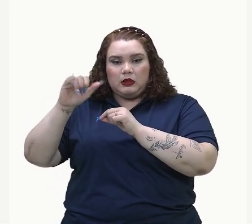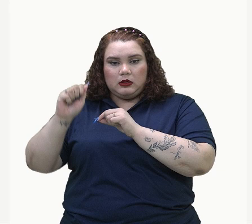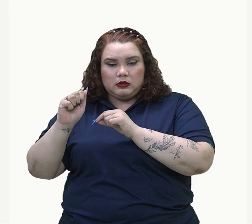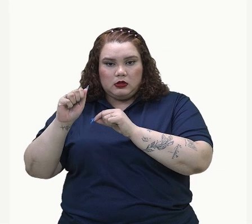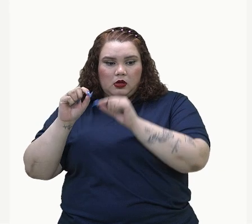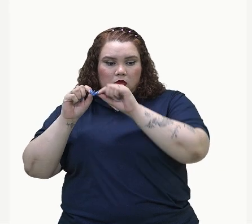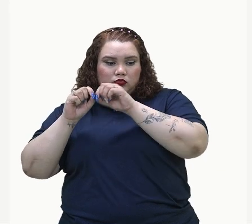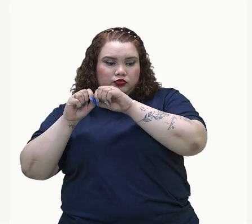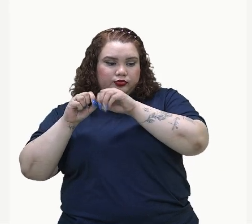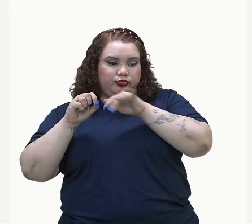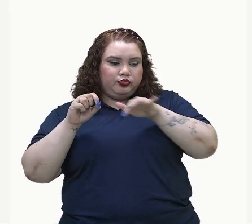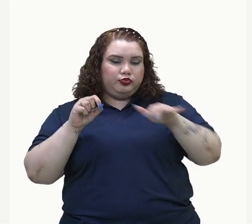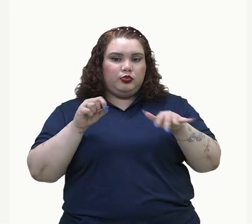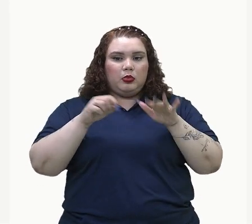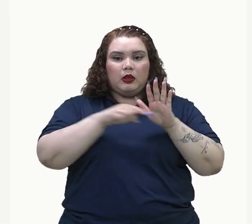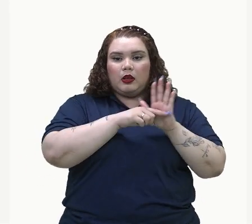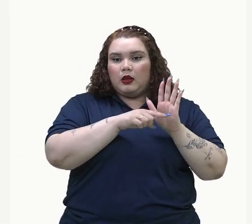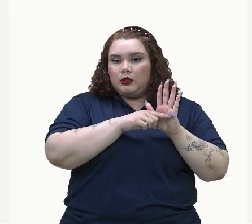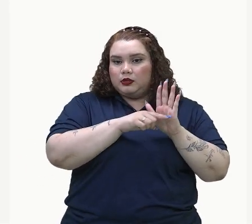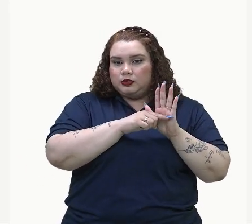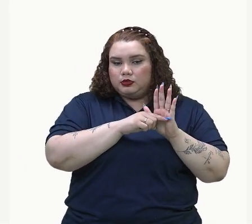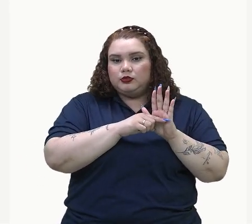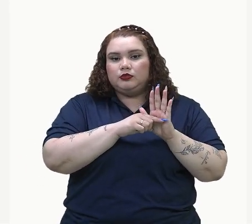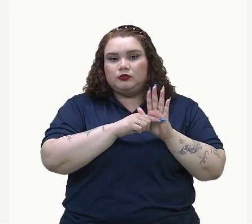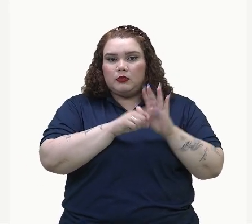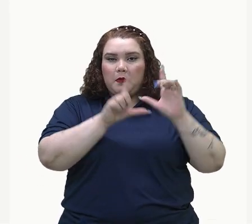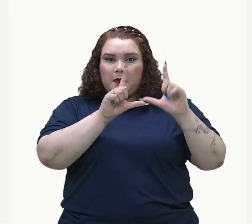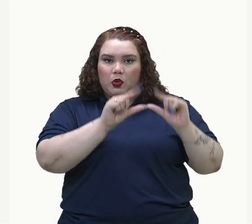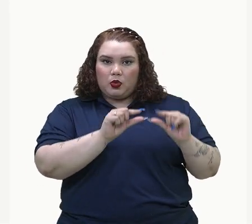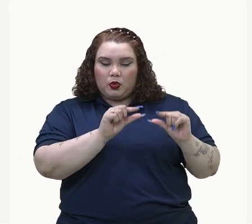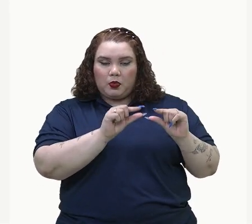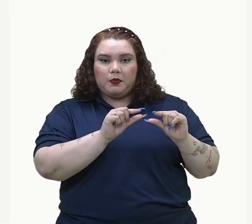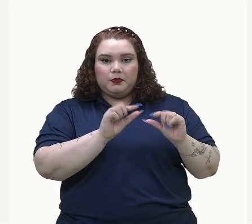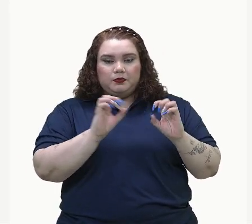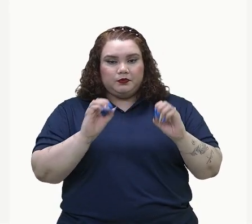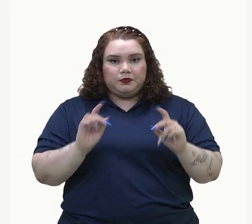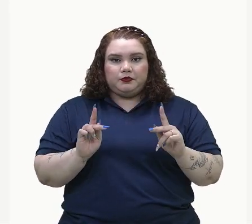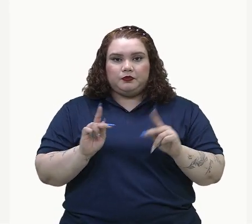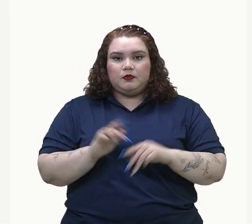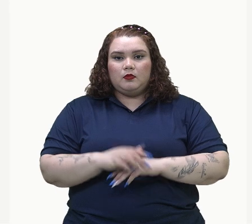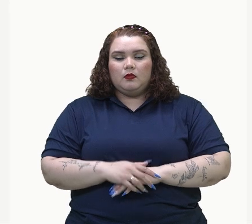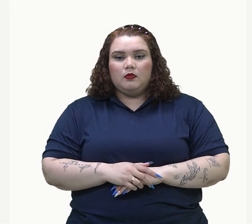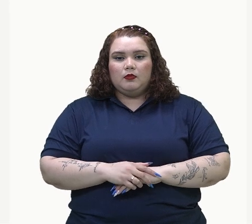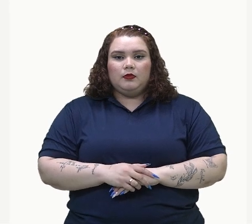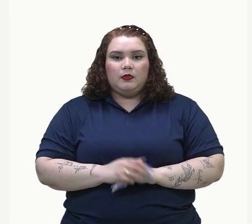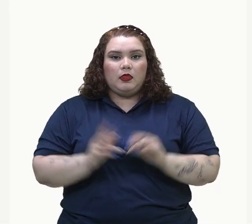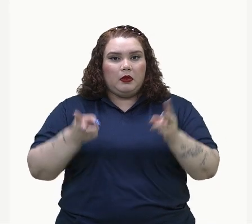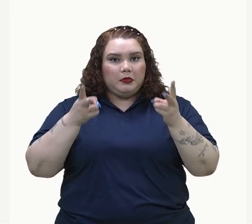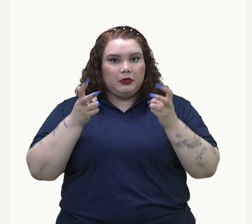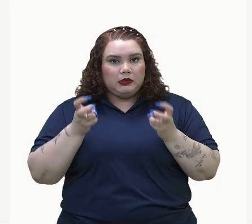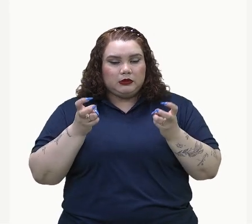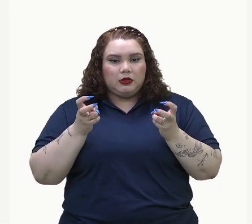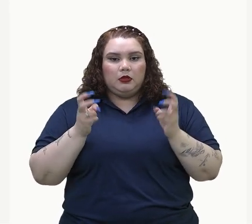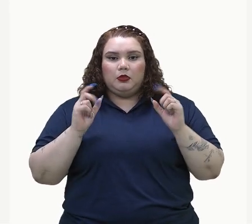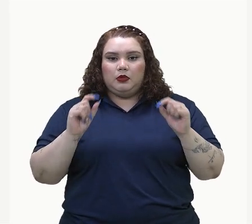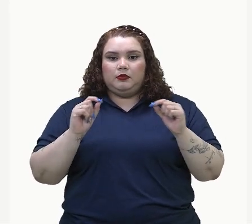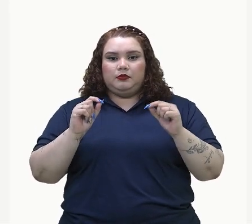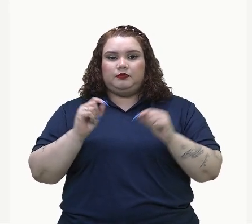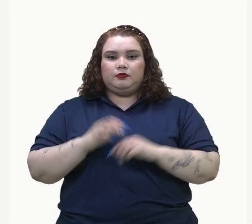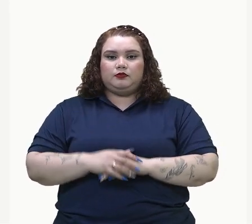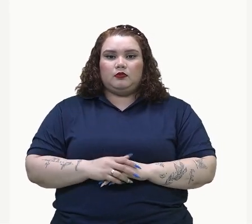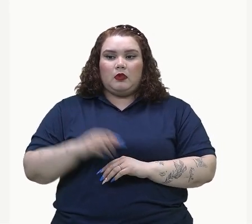pelo terminal negativo, de menor potencial. Então, percebam aí que